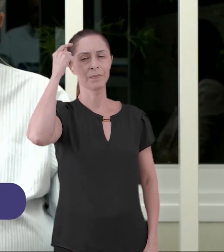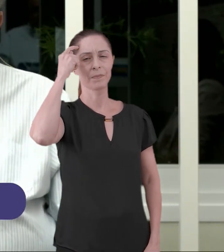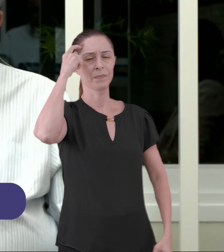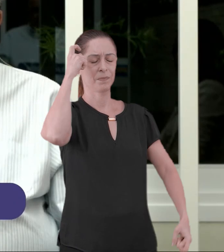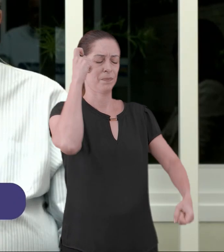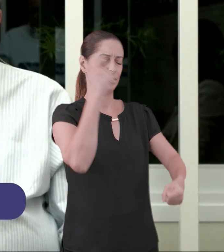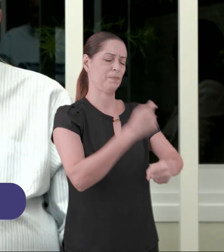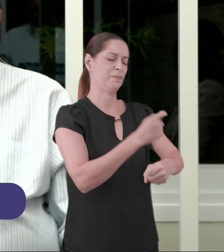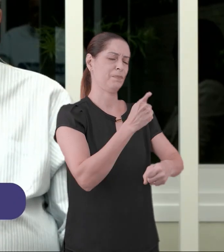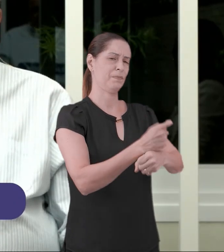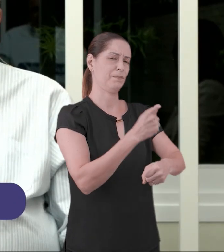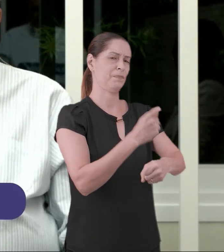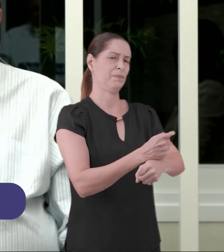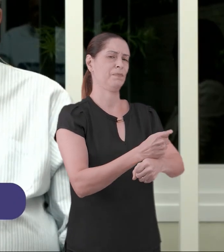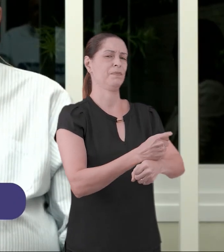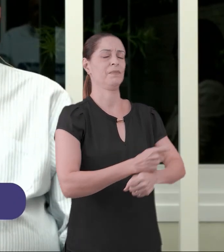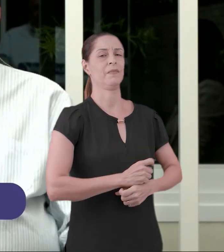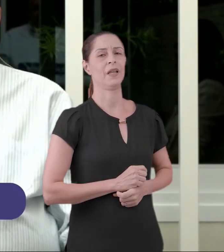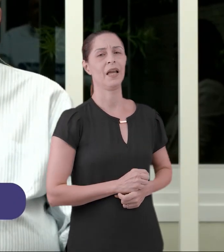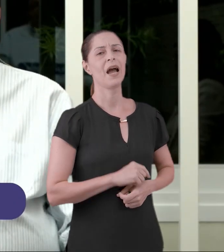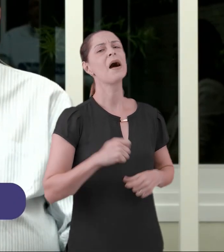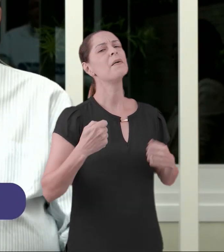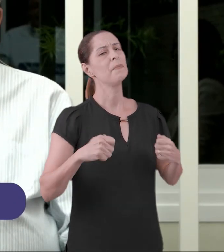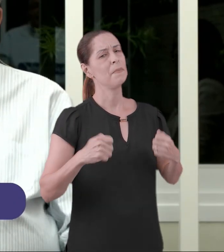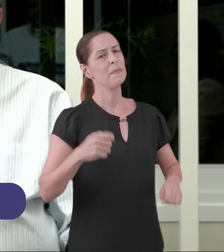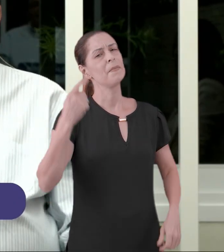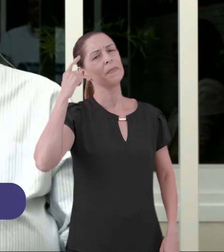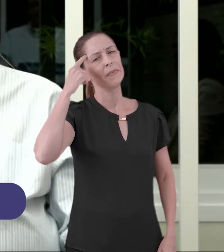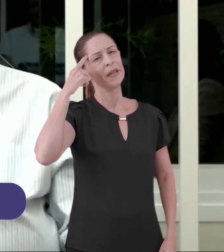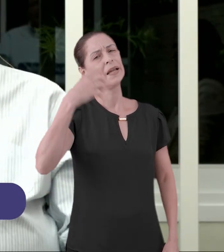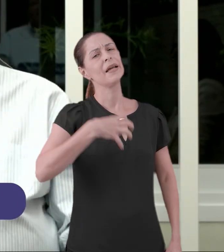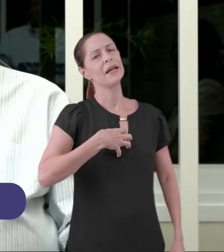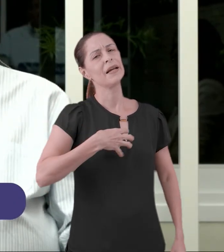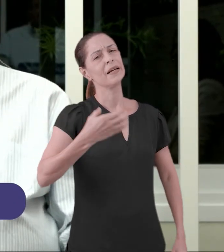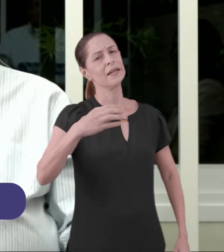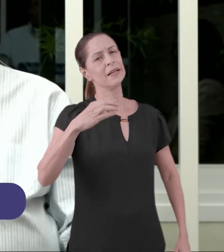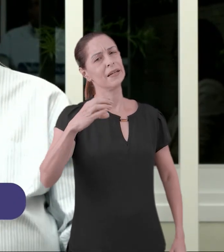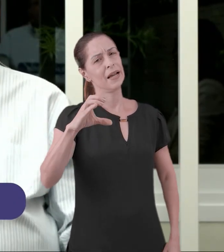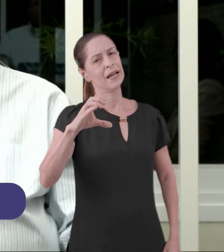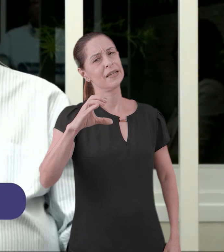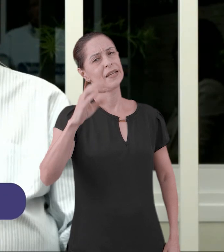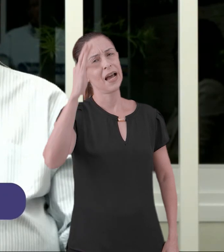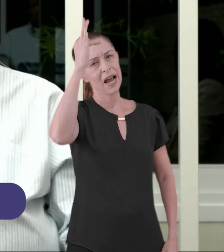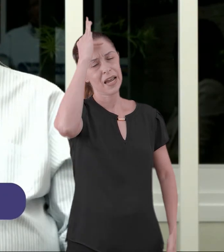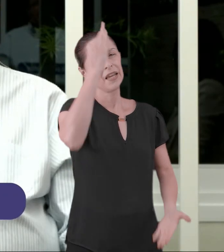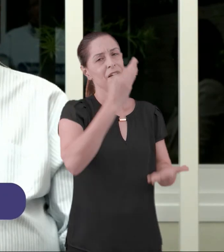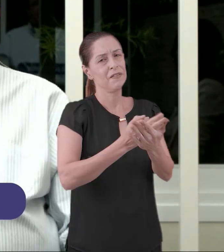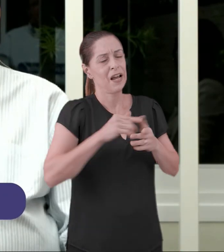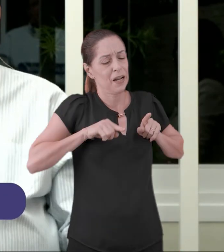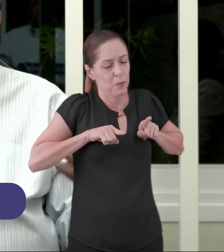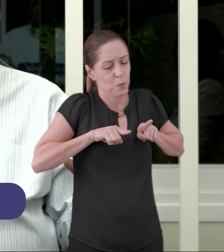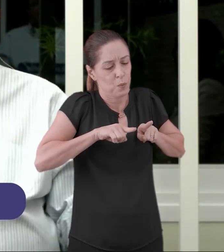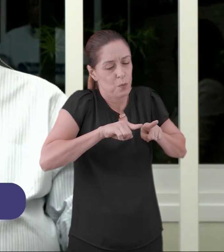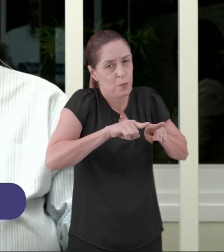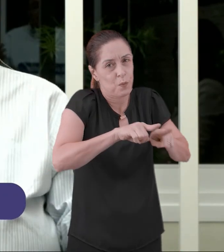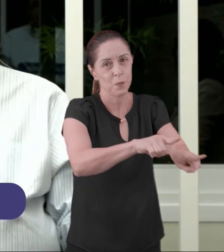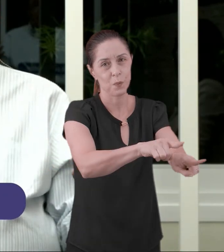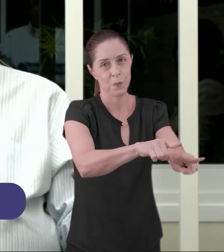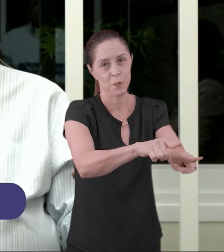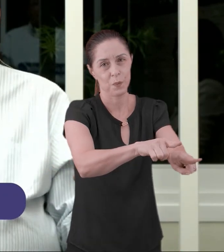entender que a ciência e a fé têm a mesma origem.